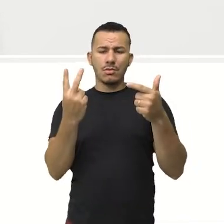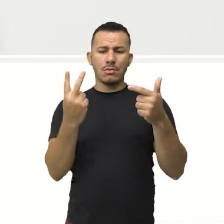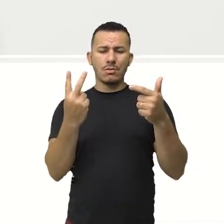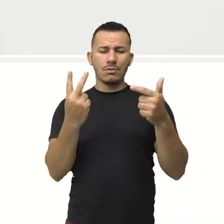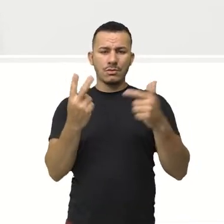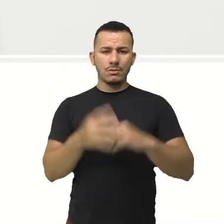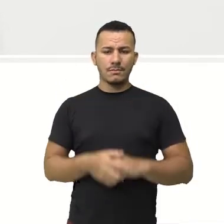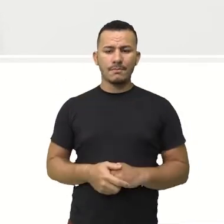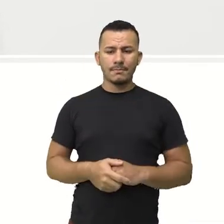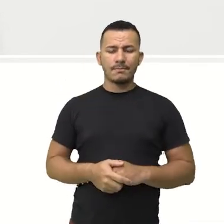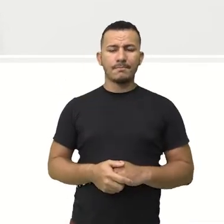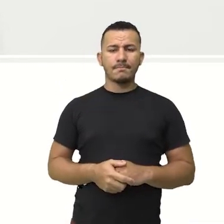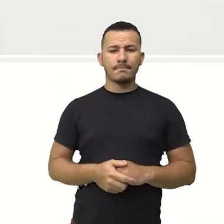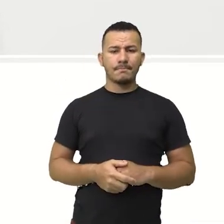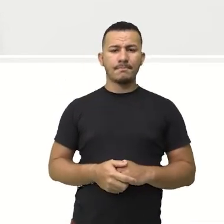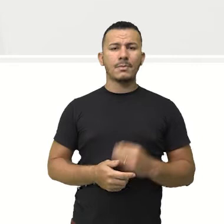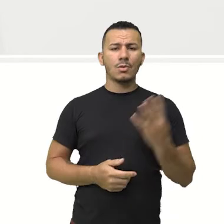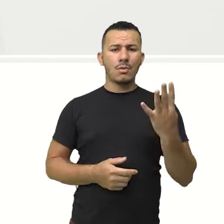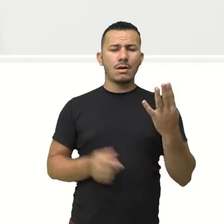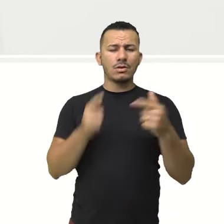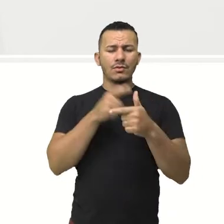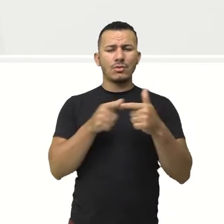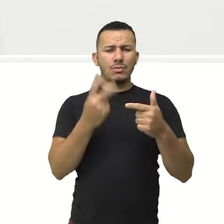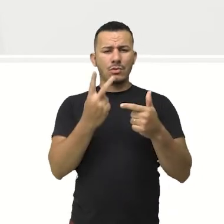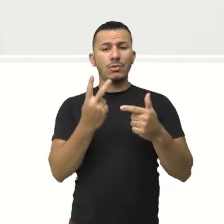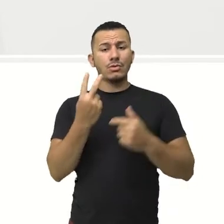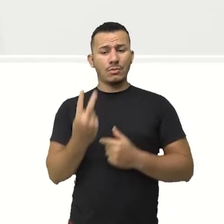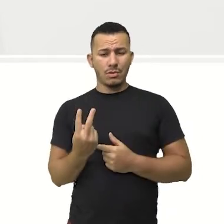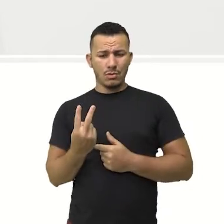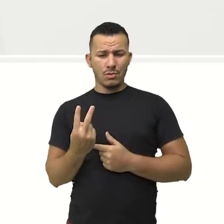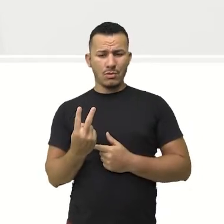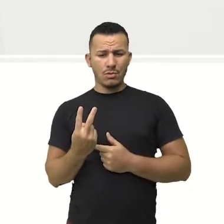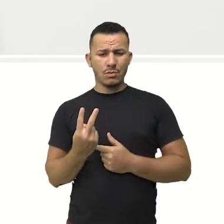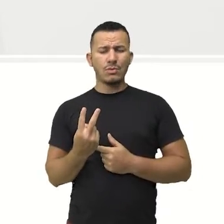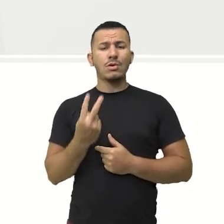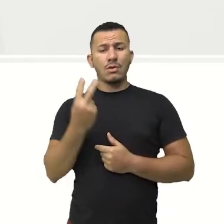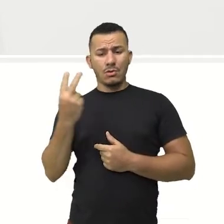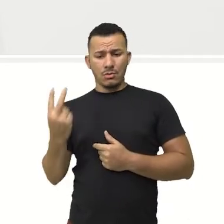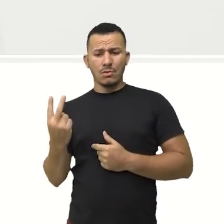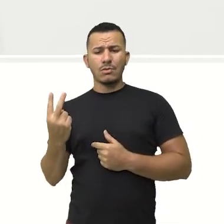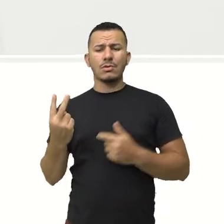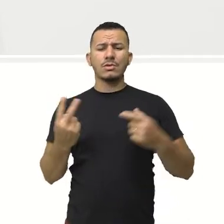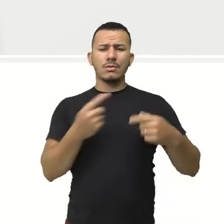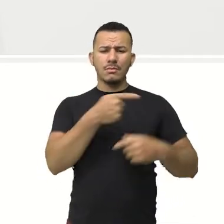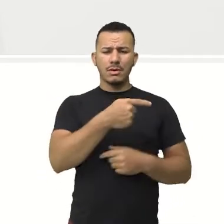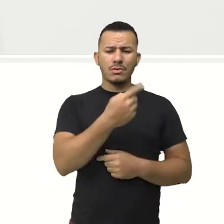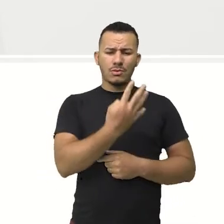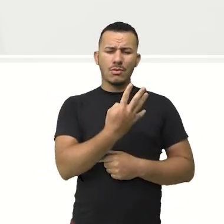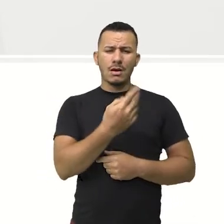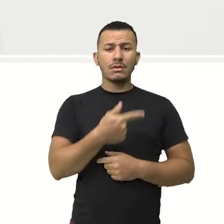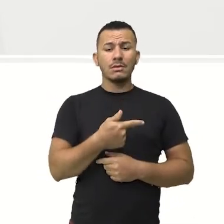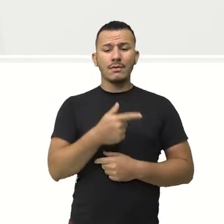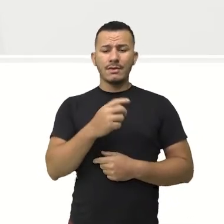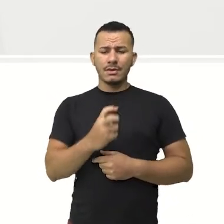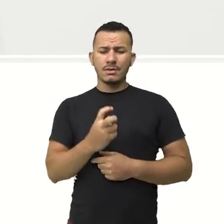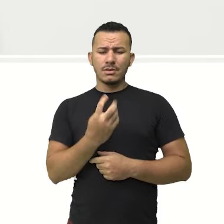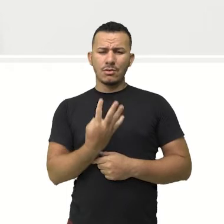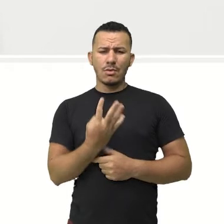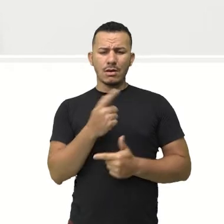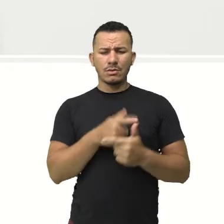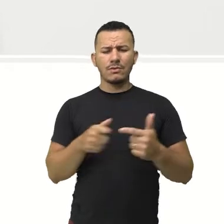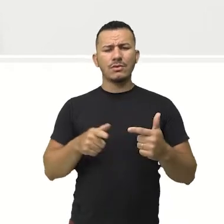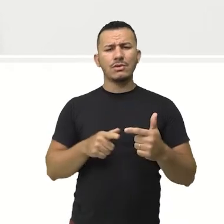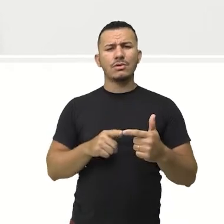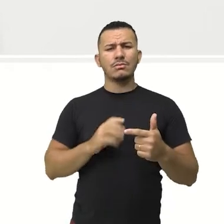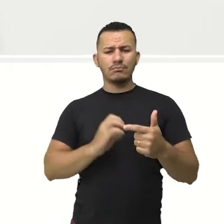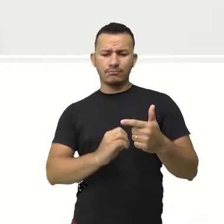aqui, 4 por 2 vai dar 2, né? 0, baixa o 5, vai dar 2 de novo. Isso vai me dar 4, sobrando 1,